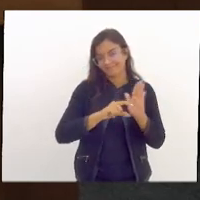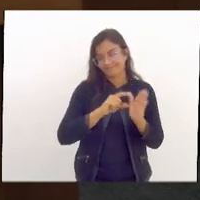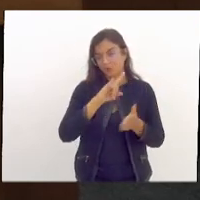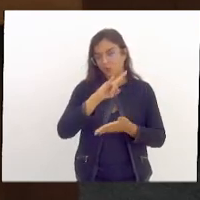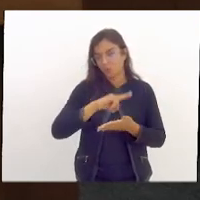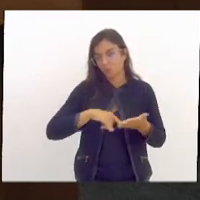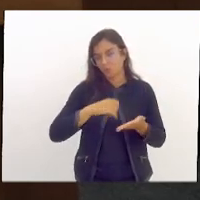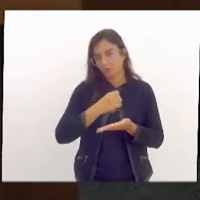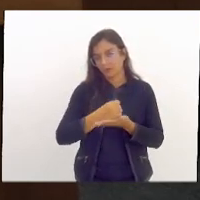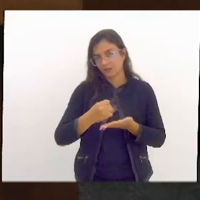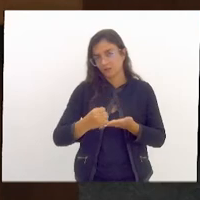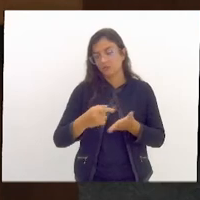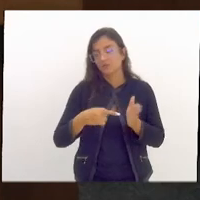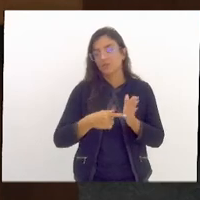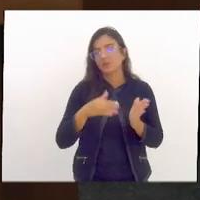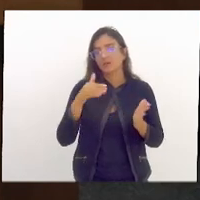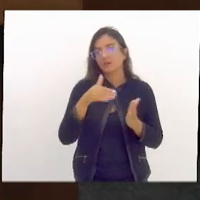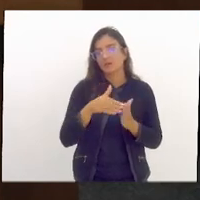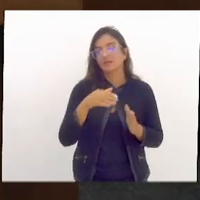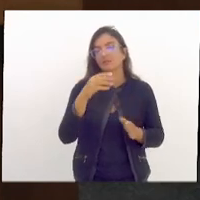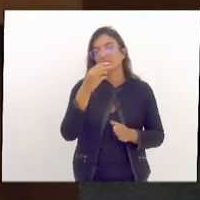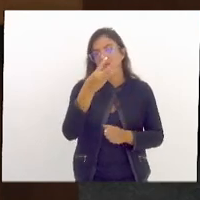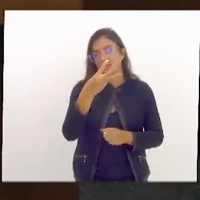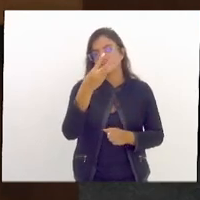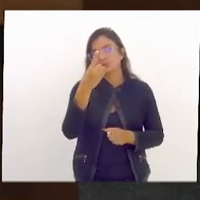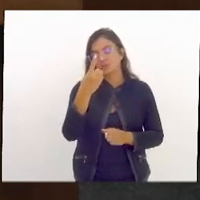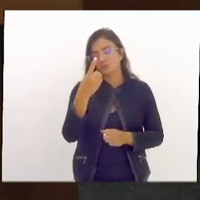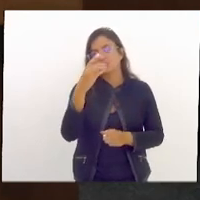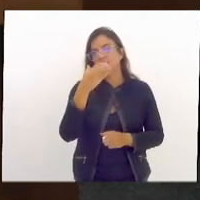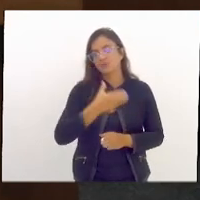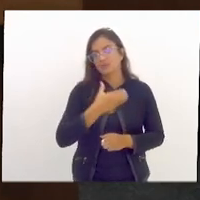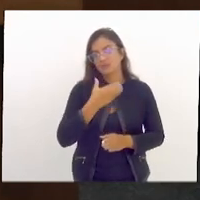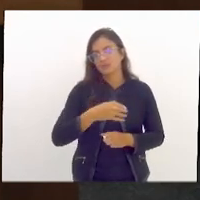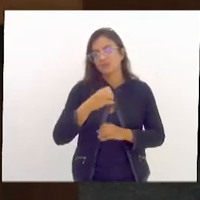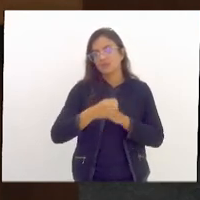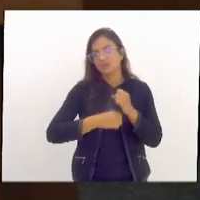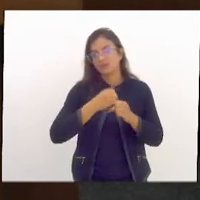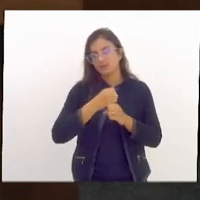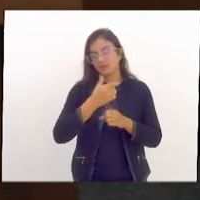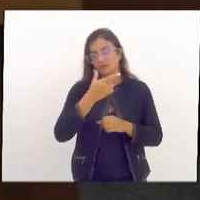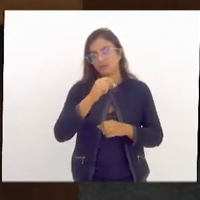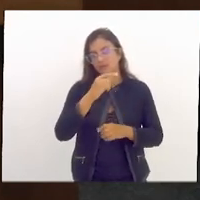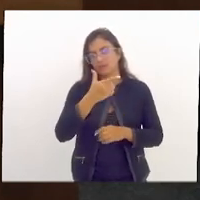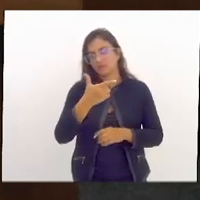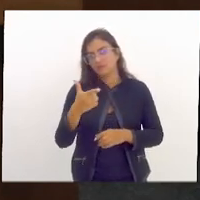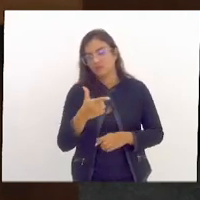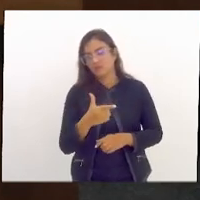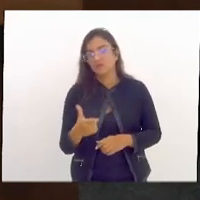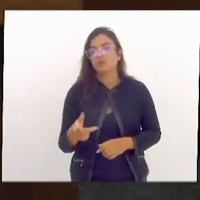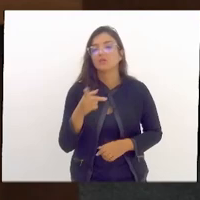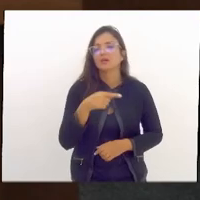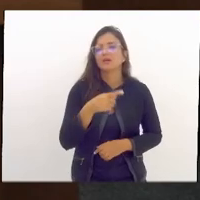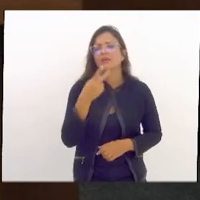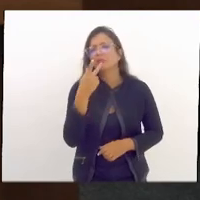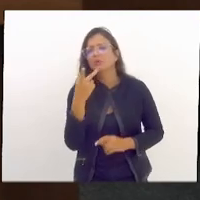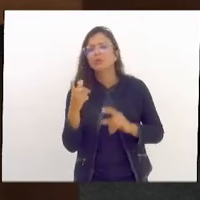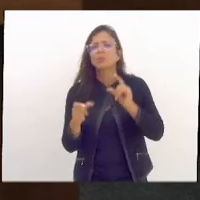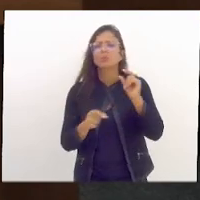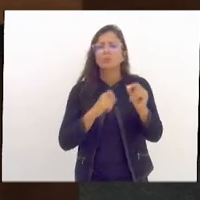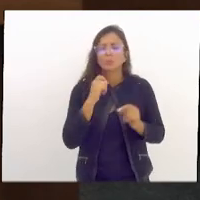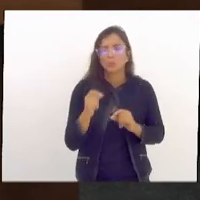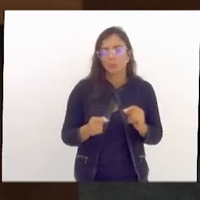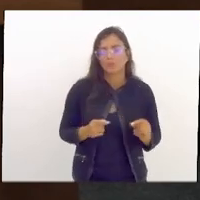até 31 de dezembro de 22, tem aqui, sem especificar